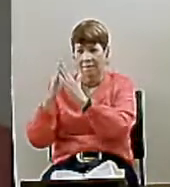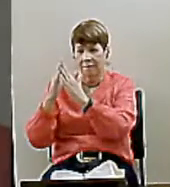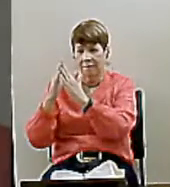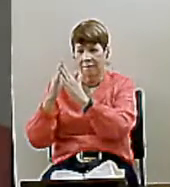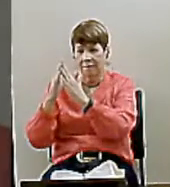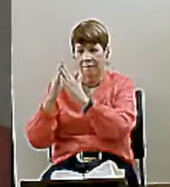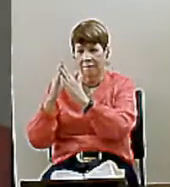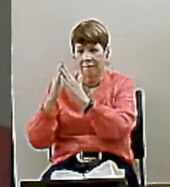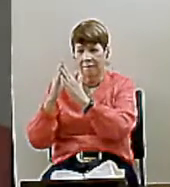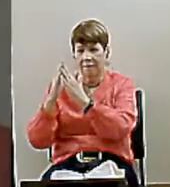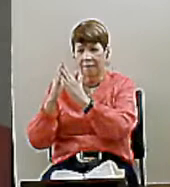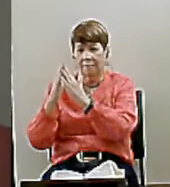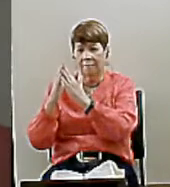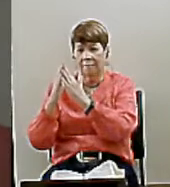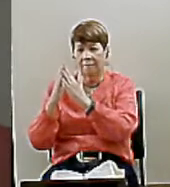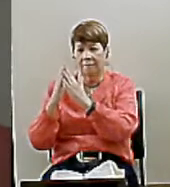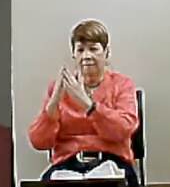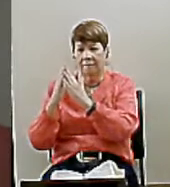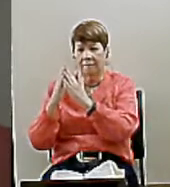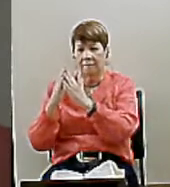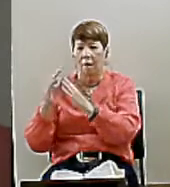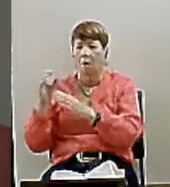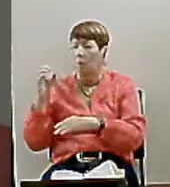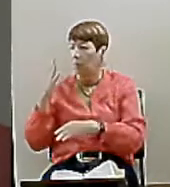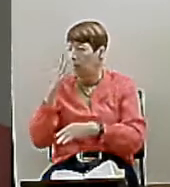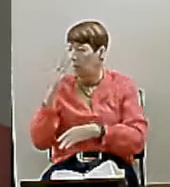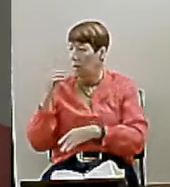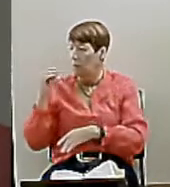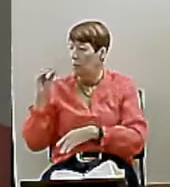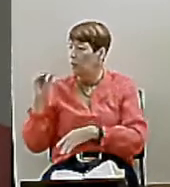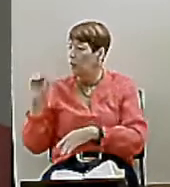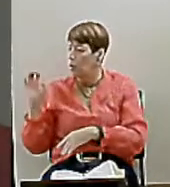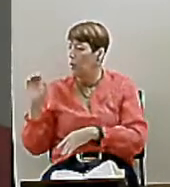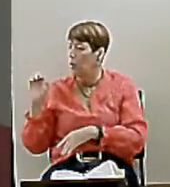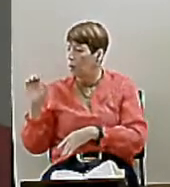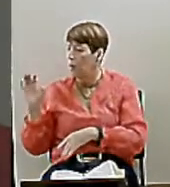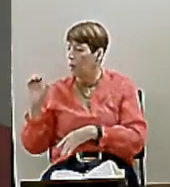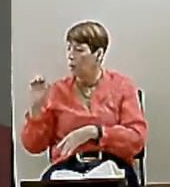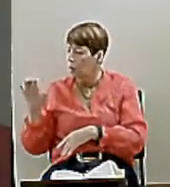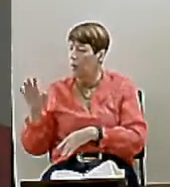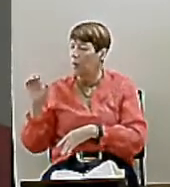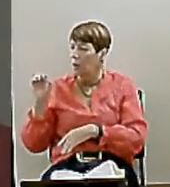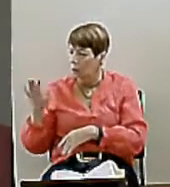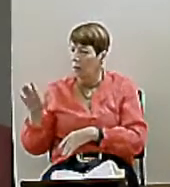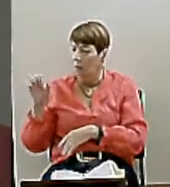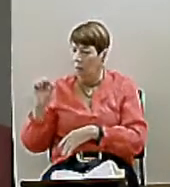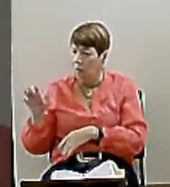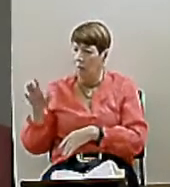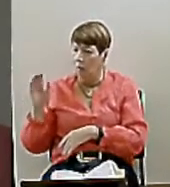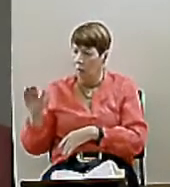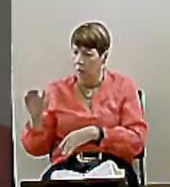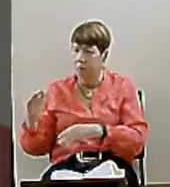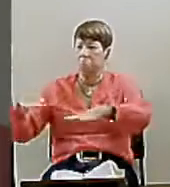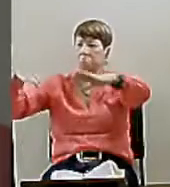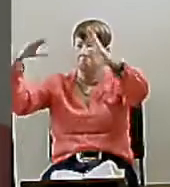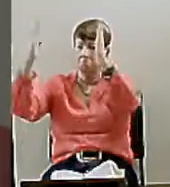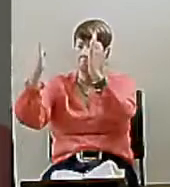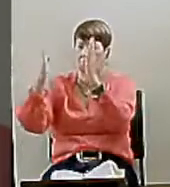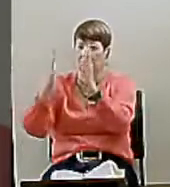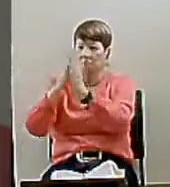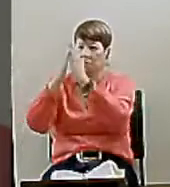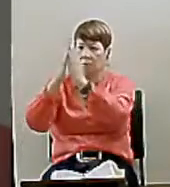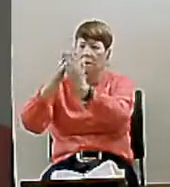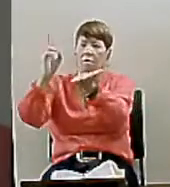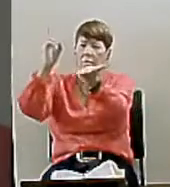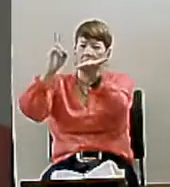e a historinha fábula disse que ele soprou soprou soprou soprou até ficar rouco e a casinha Ficou ali